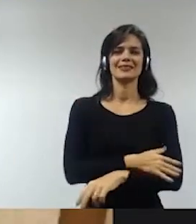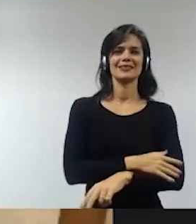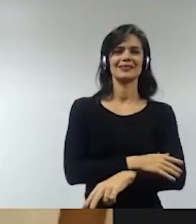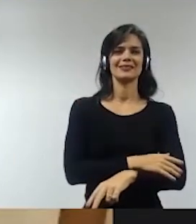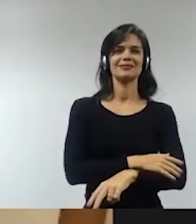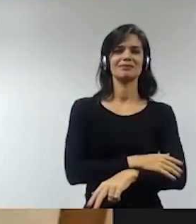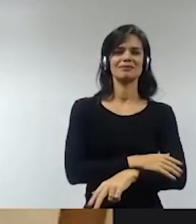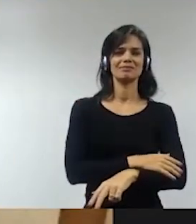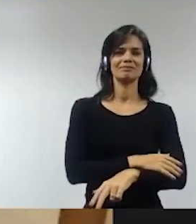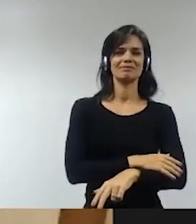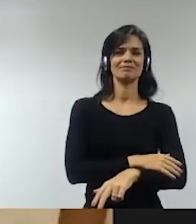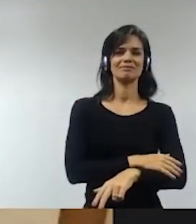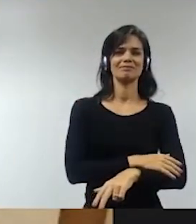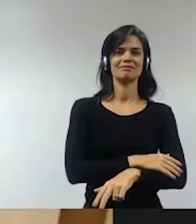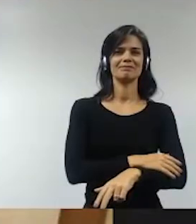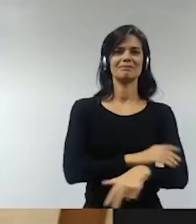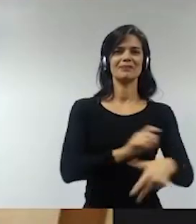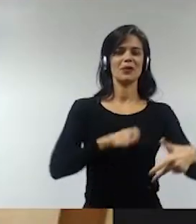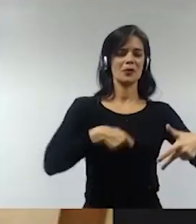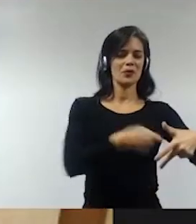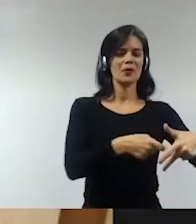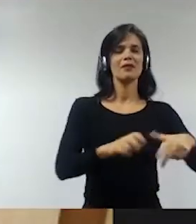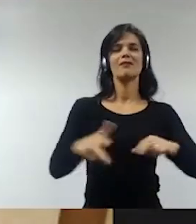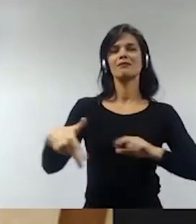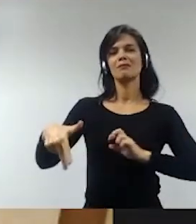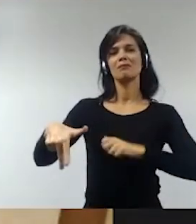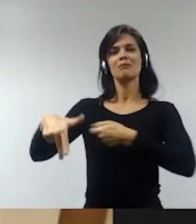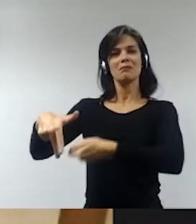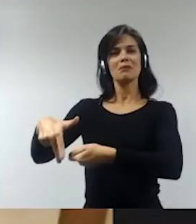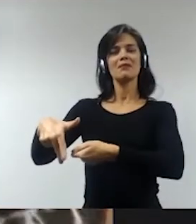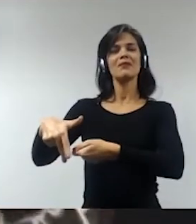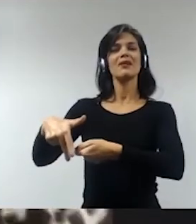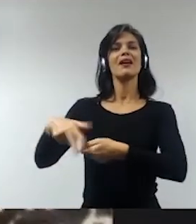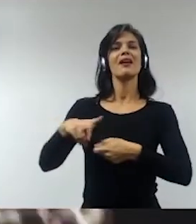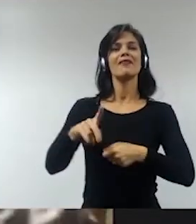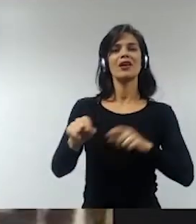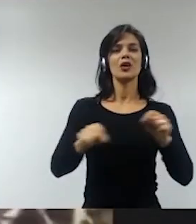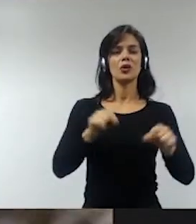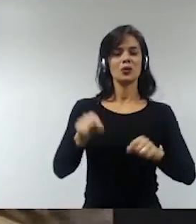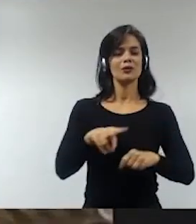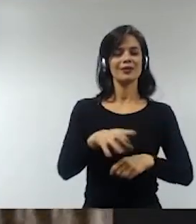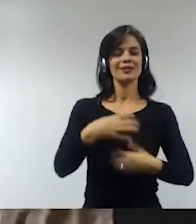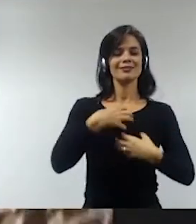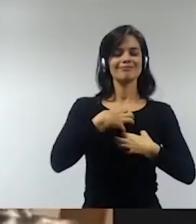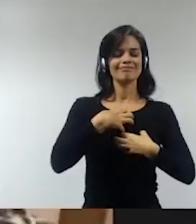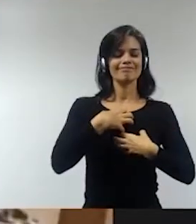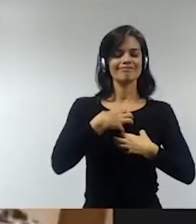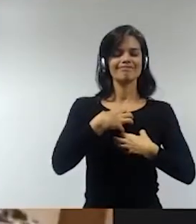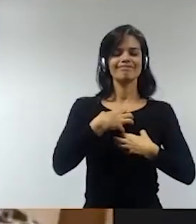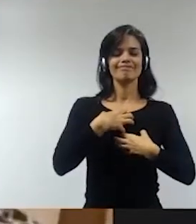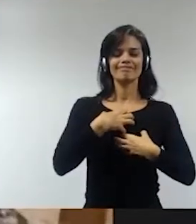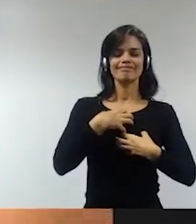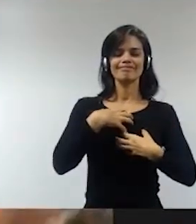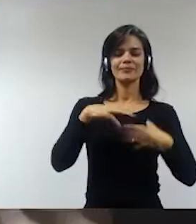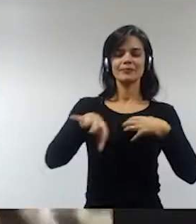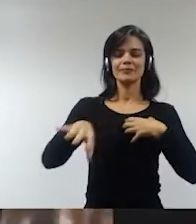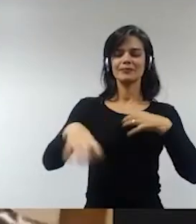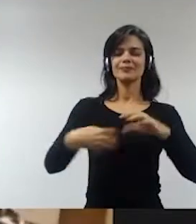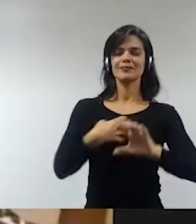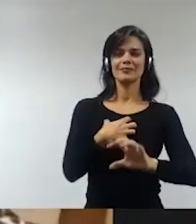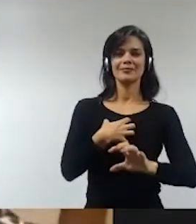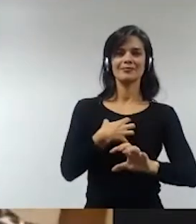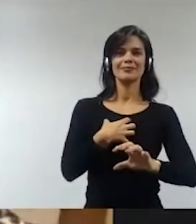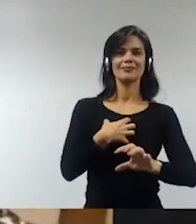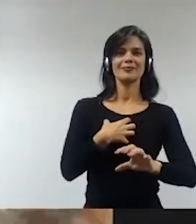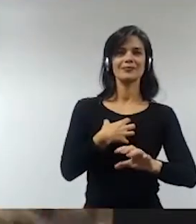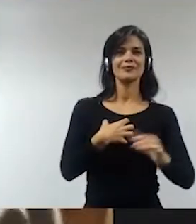a visão, né? Ela deixa a visão míope, e ele consegue fazer com que as partes consigam se colocar no lugar da outra, ouvir o que a